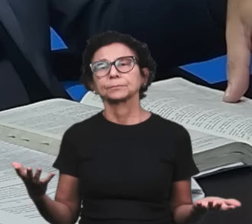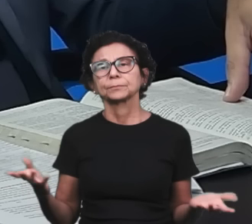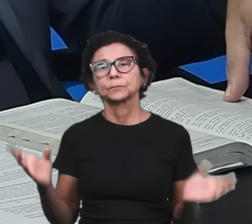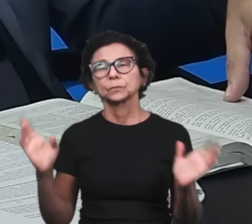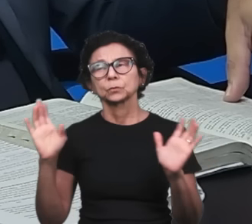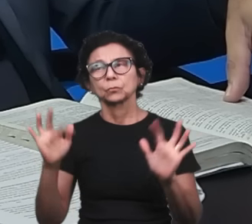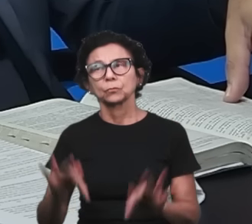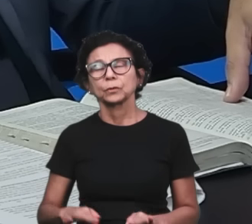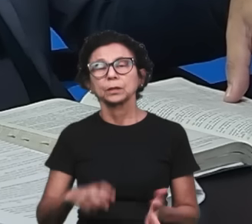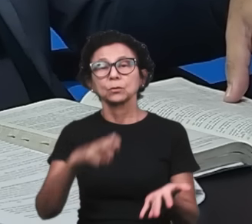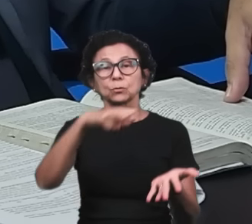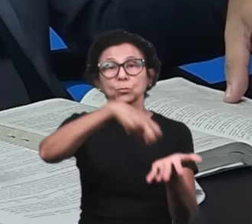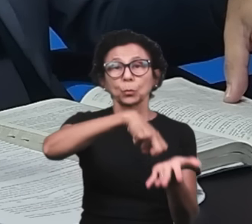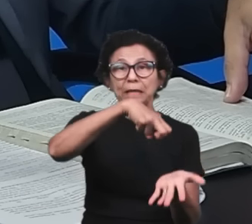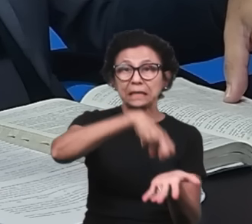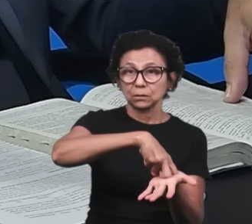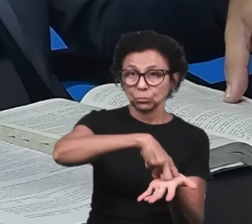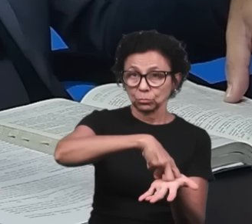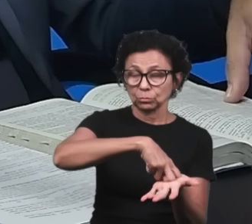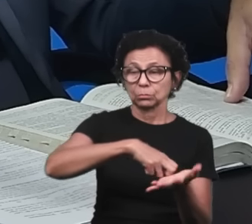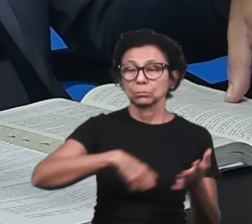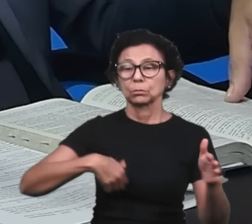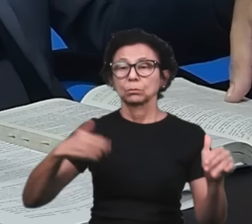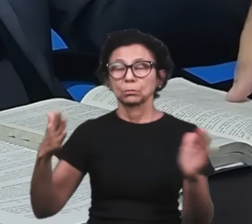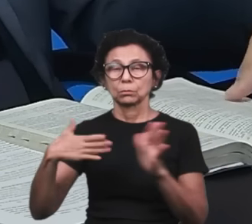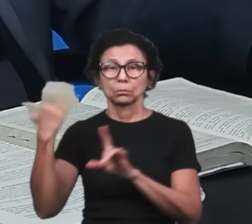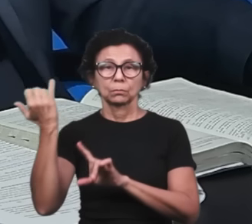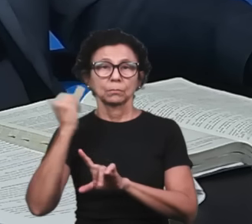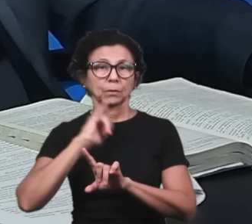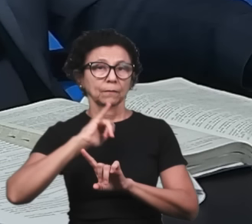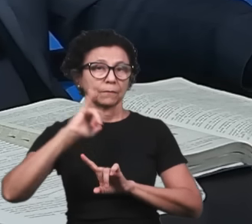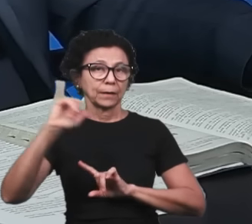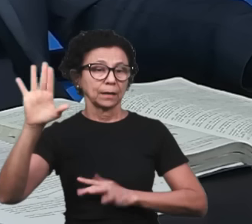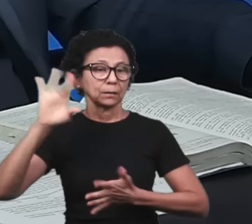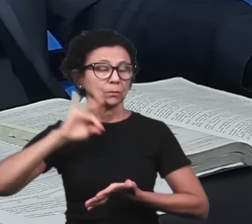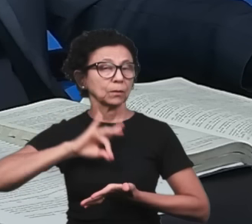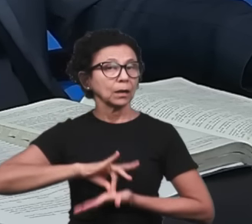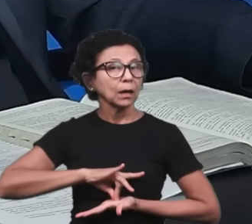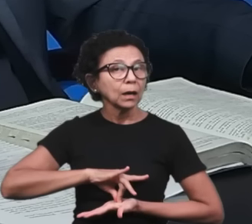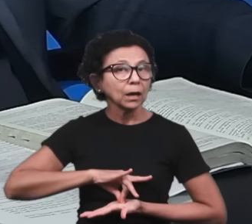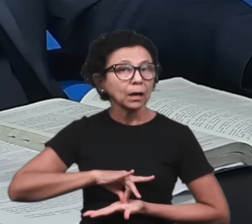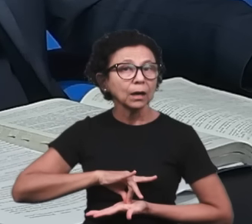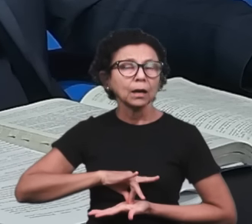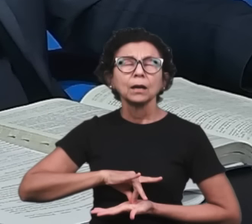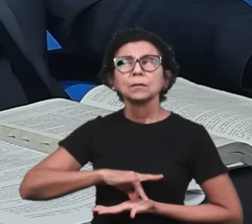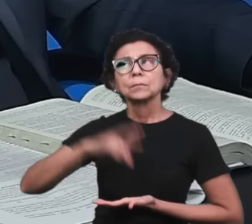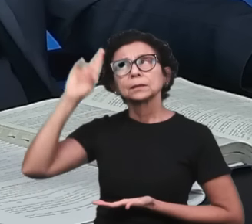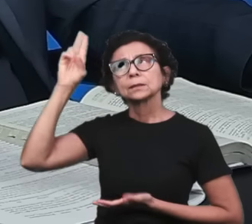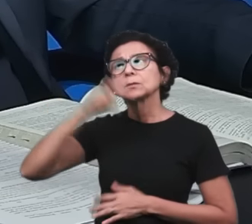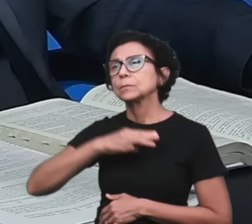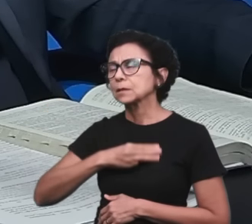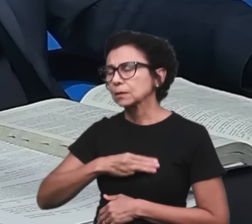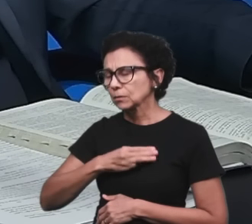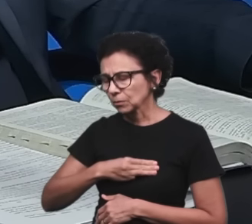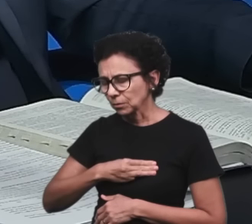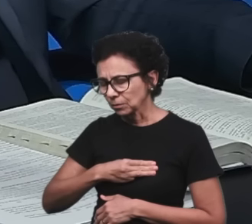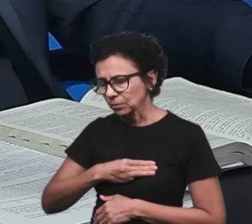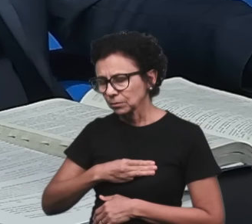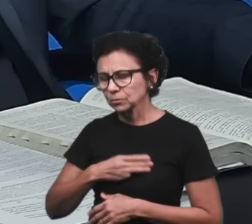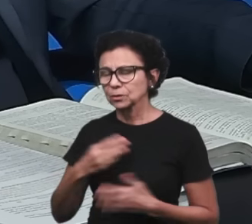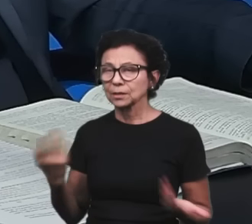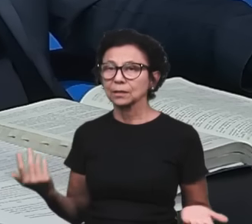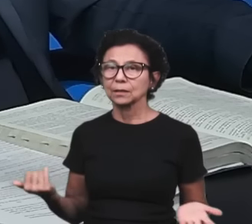dos juízos, o momento profético que nós estamos vivendo, mas é tempo de misericórdia. Jesus quer